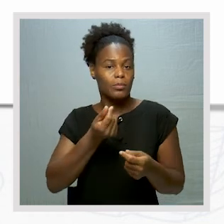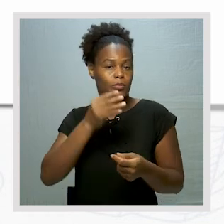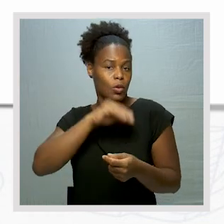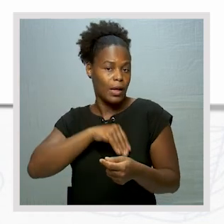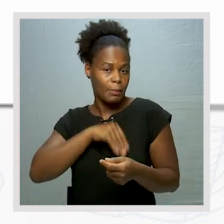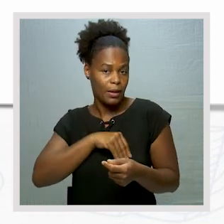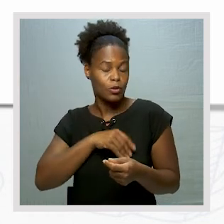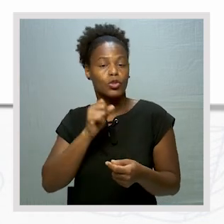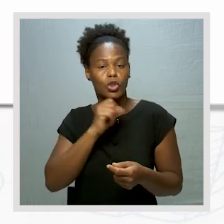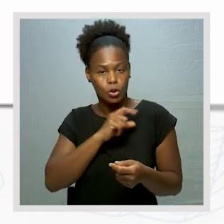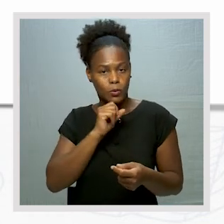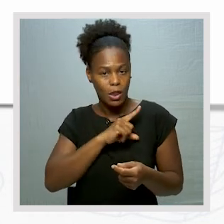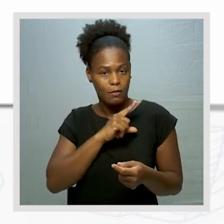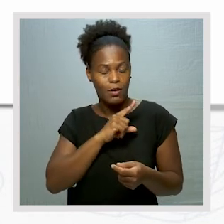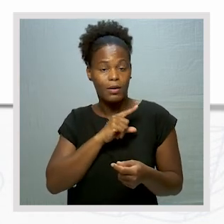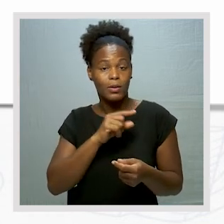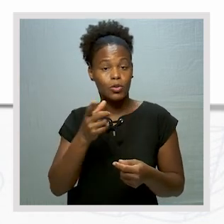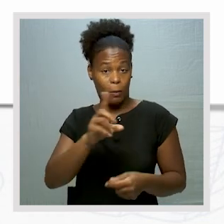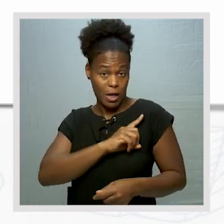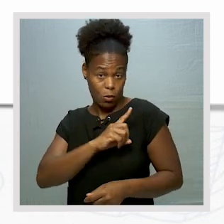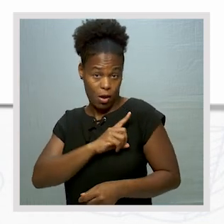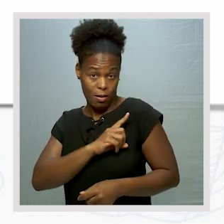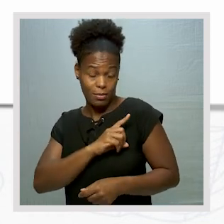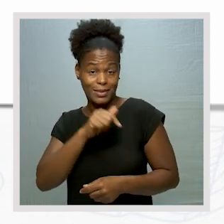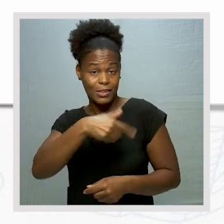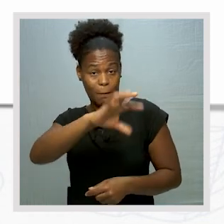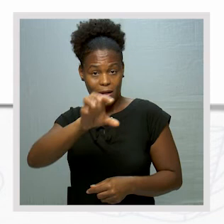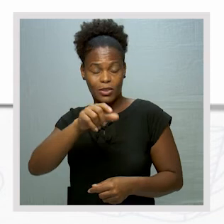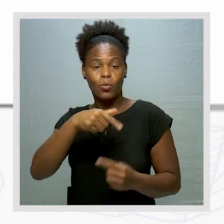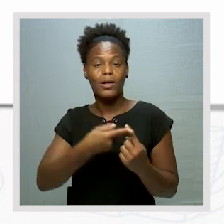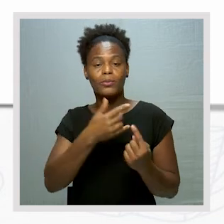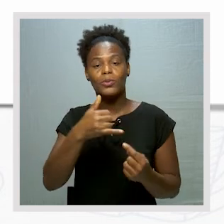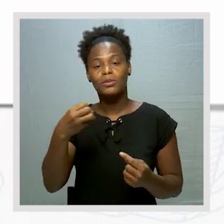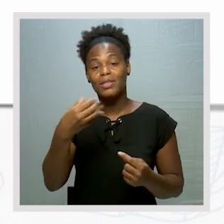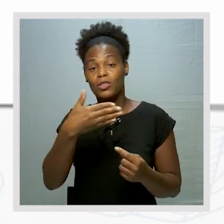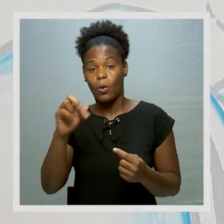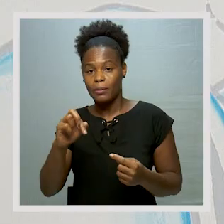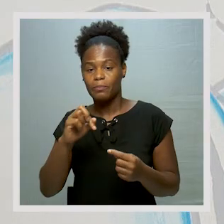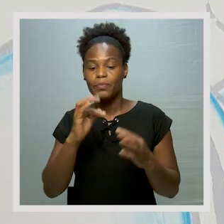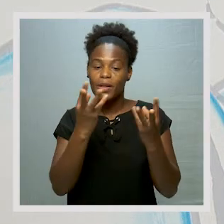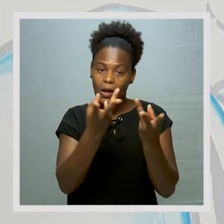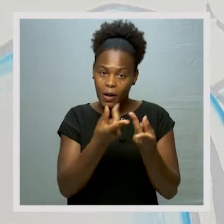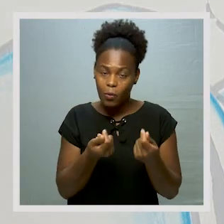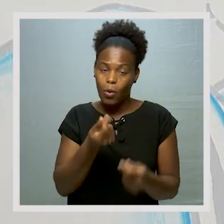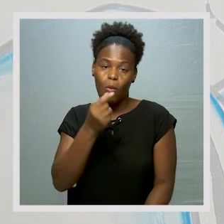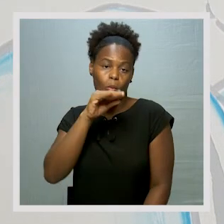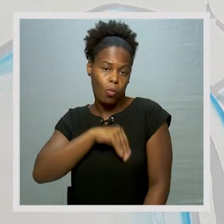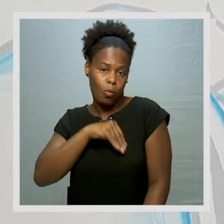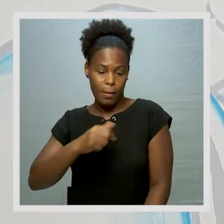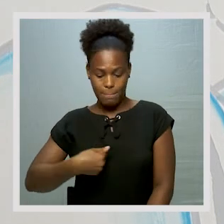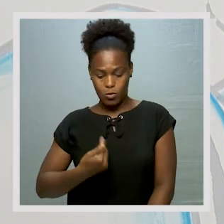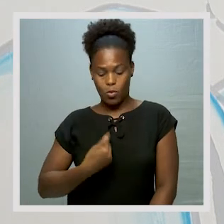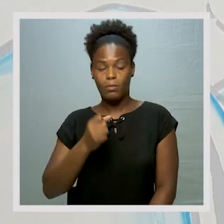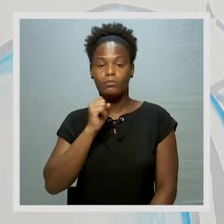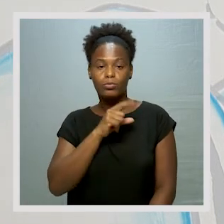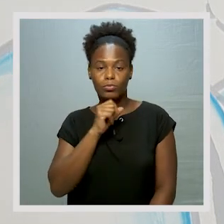do rendimento disponível dos particulares desse país em 2018, ou seja, calcular o rendimento